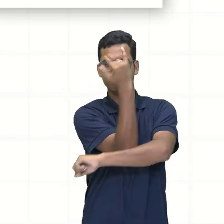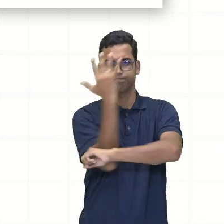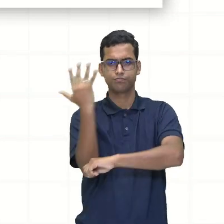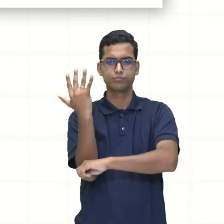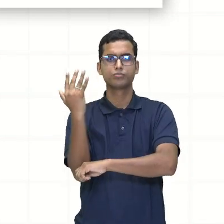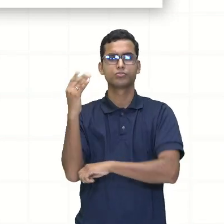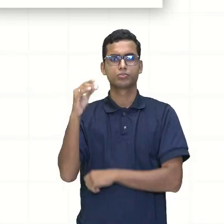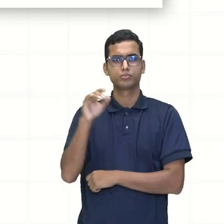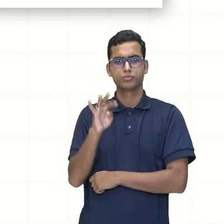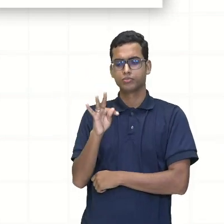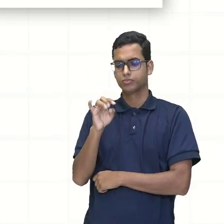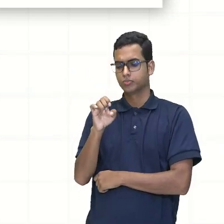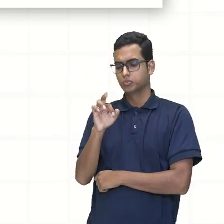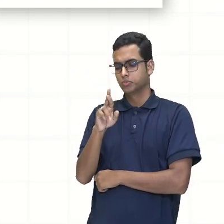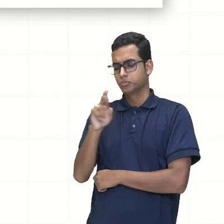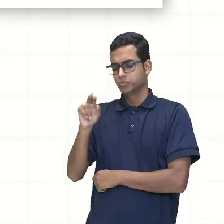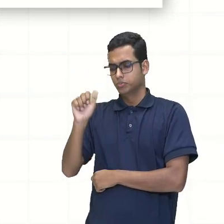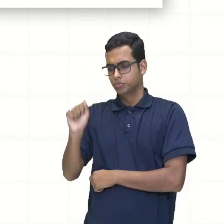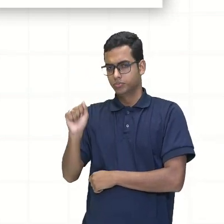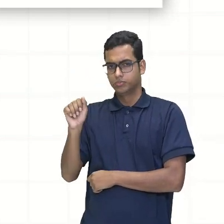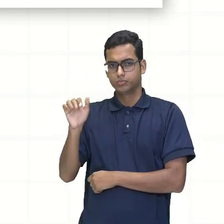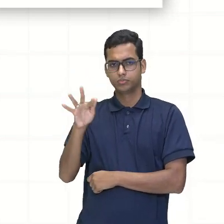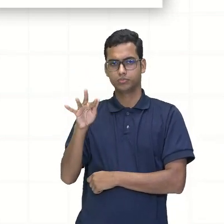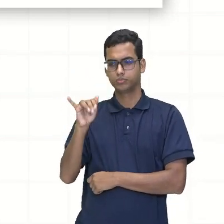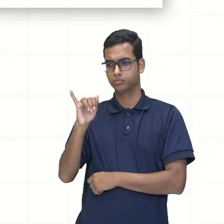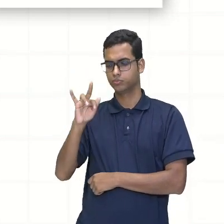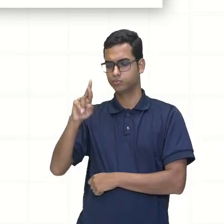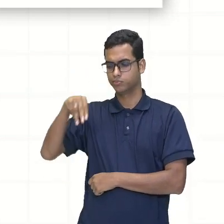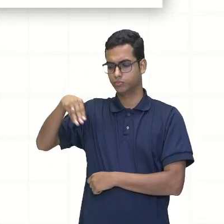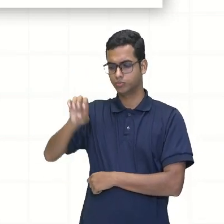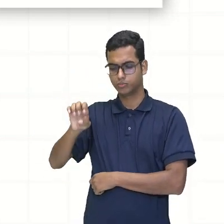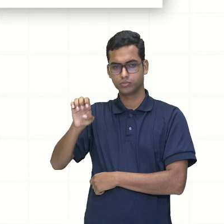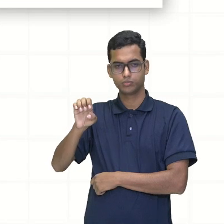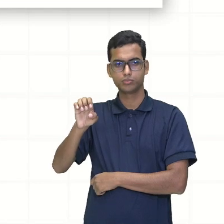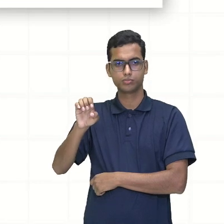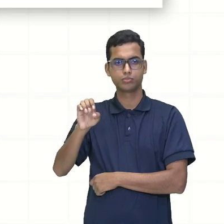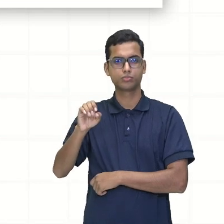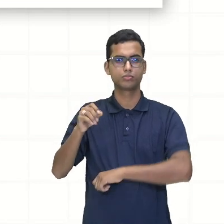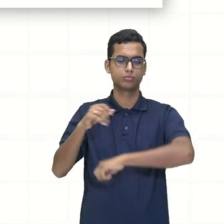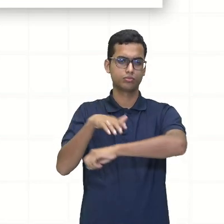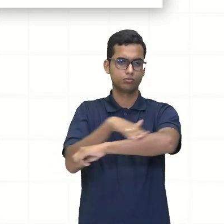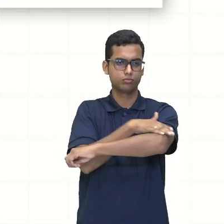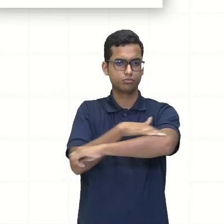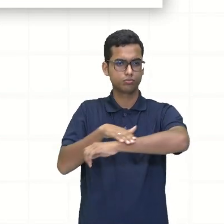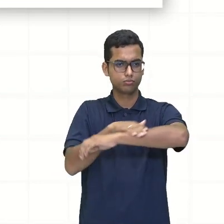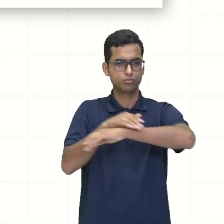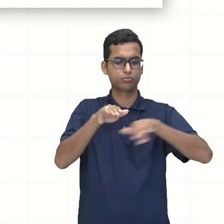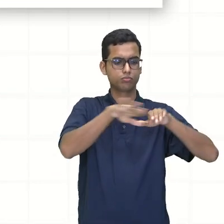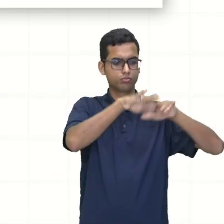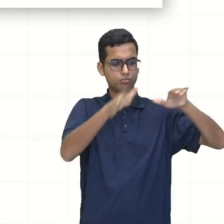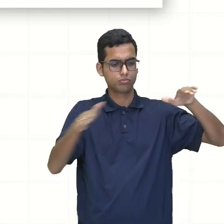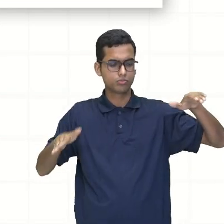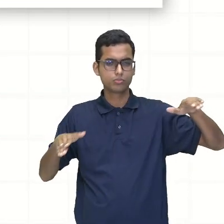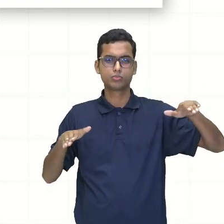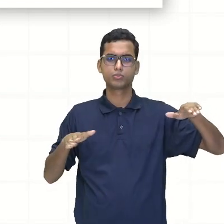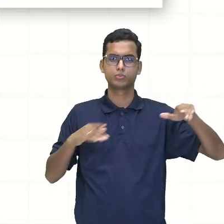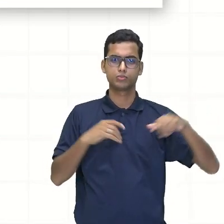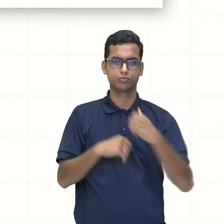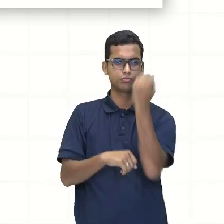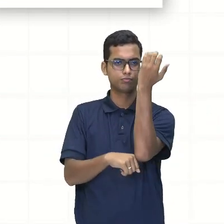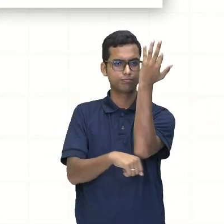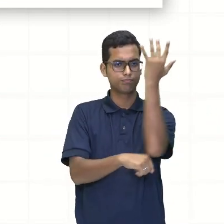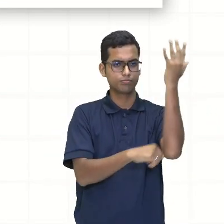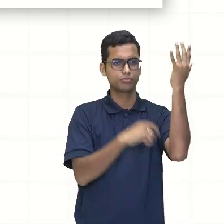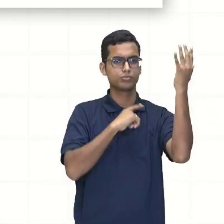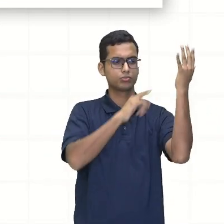duas imagens ela está seca, é uma área mais elevada, essa área ela não é alagada em